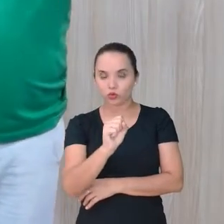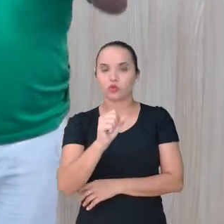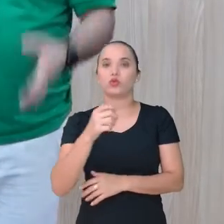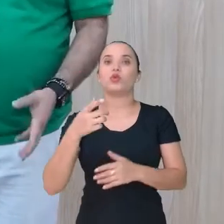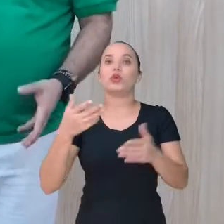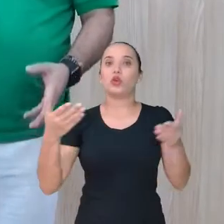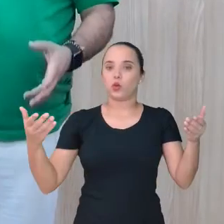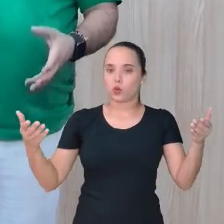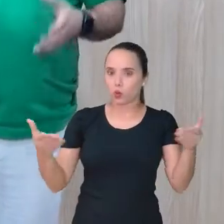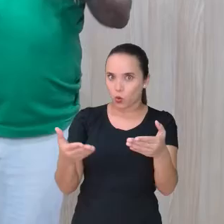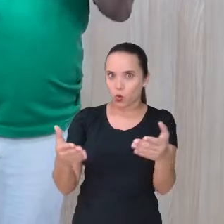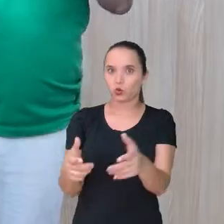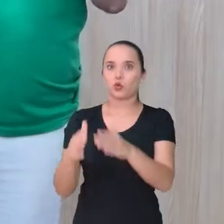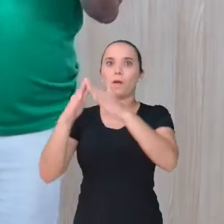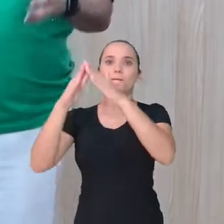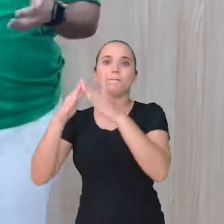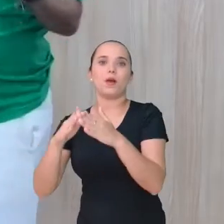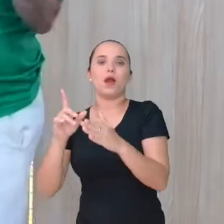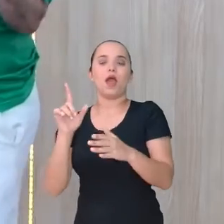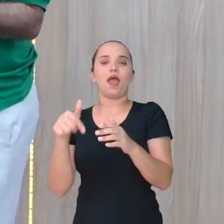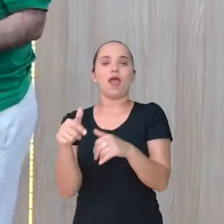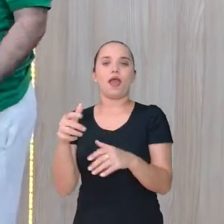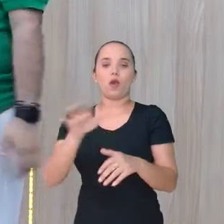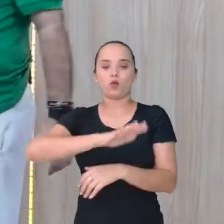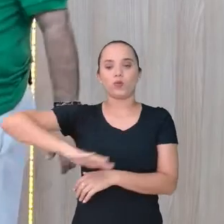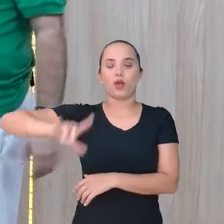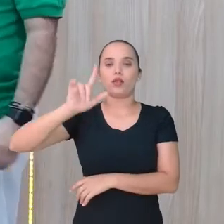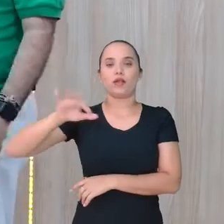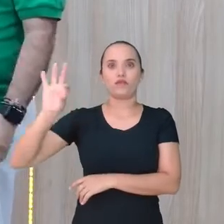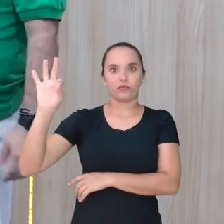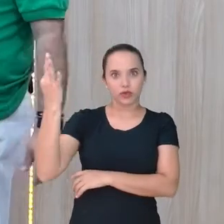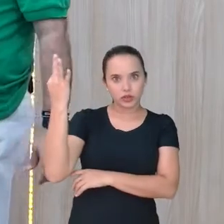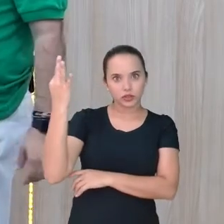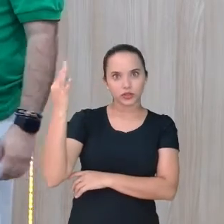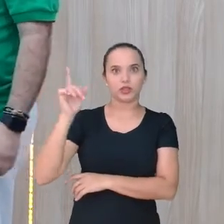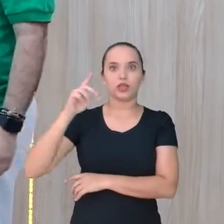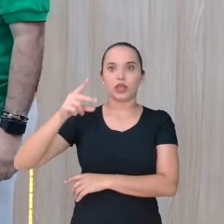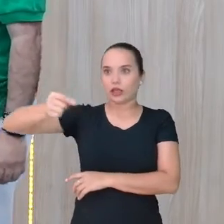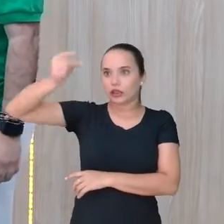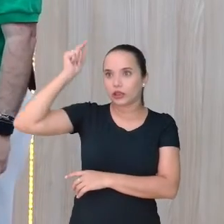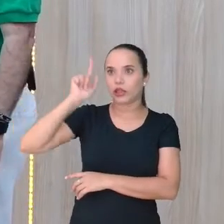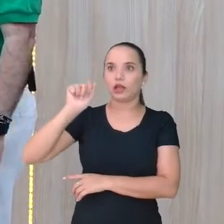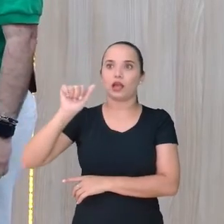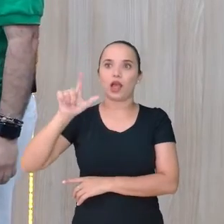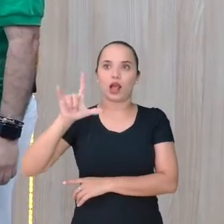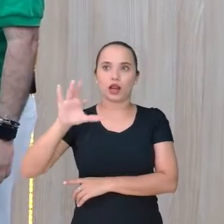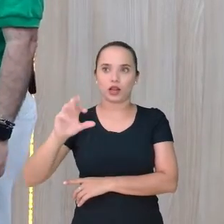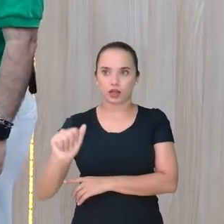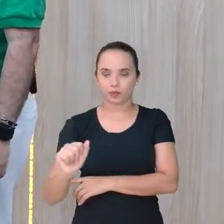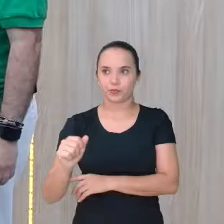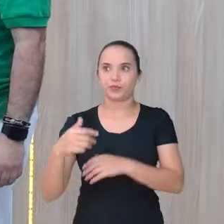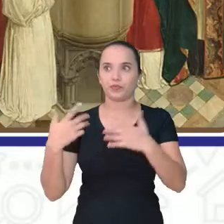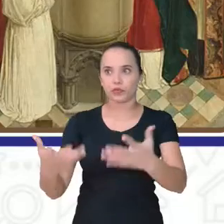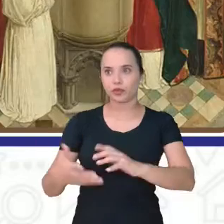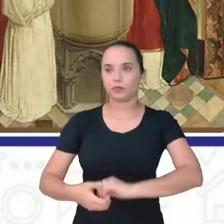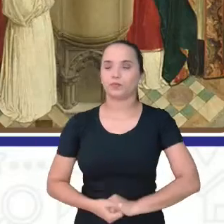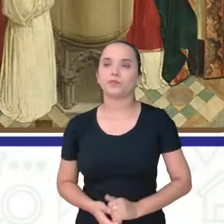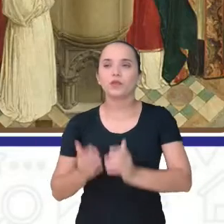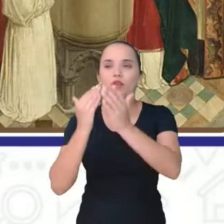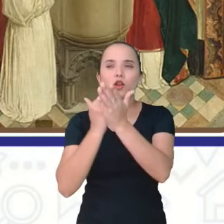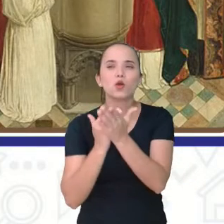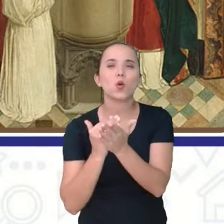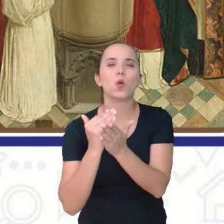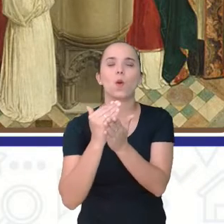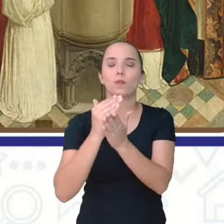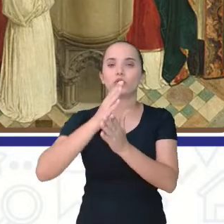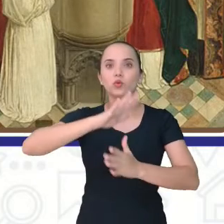atual França, certo? Que era a região antiga da Gália. Então, veja, ele iniciou um processo